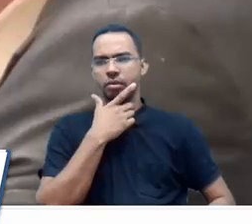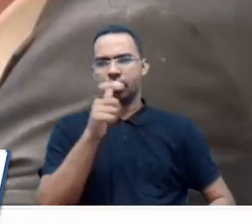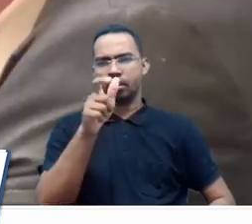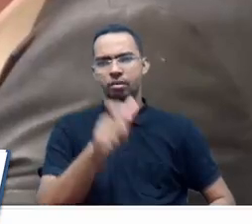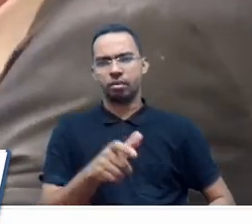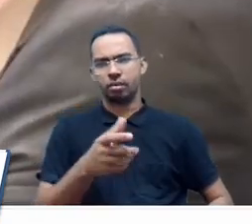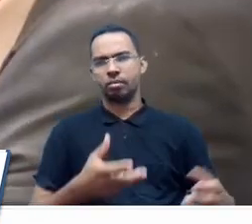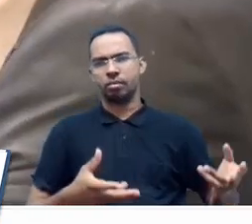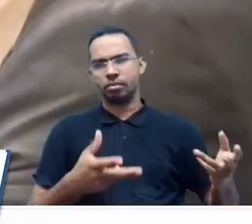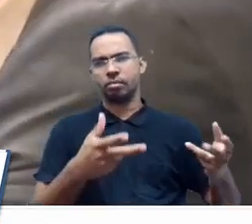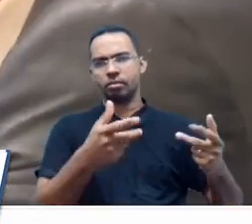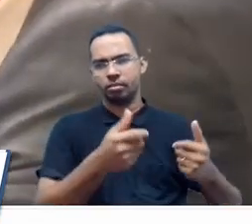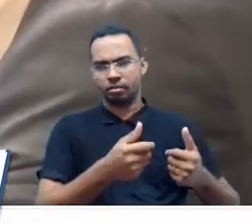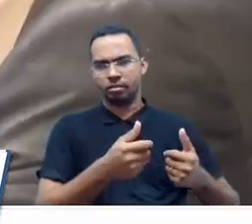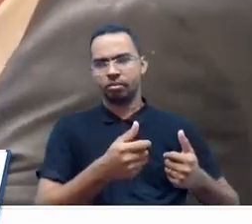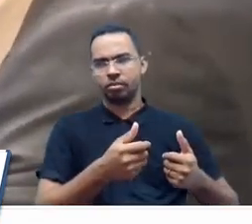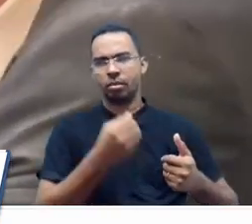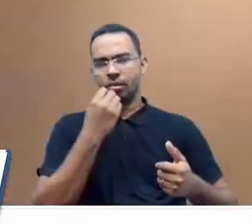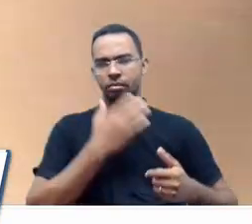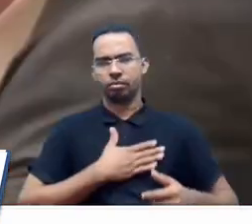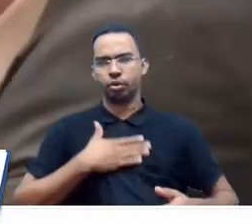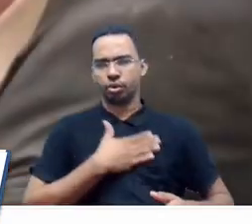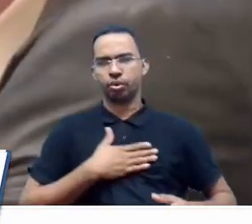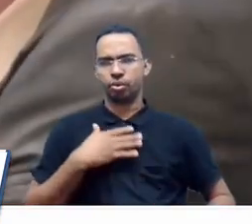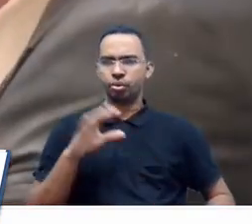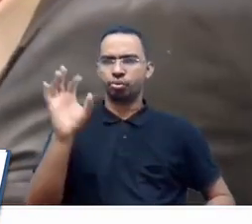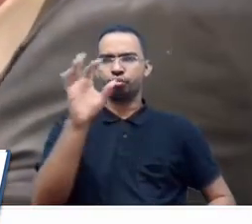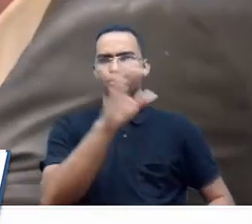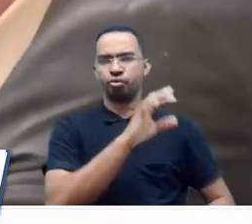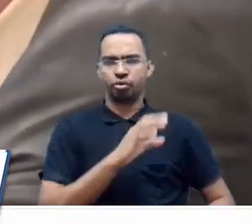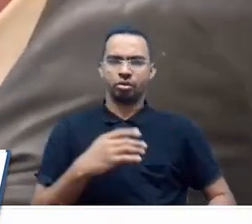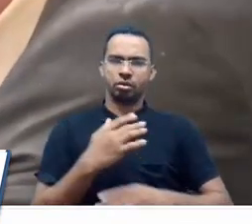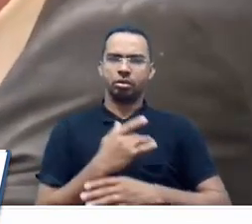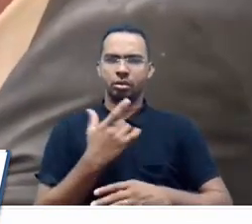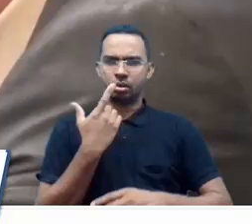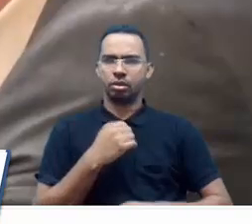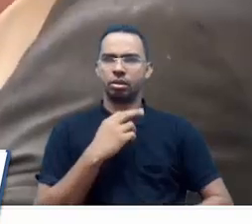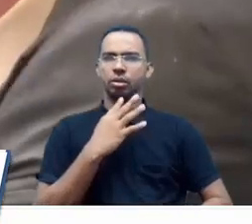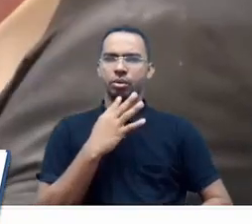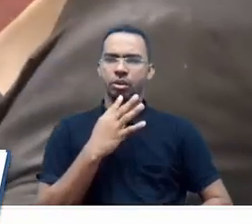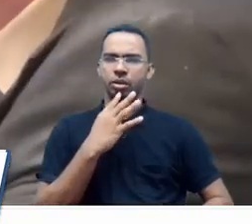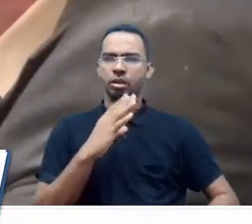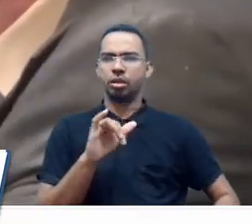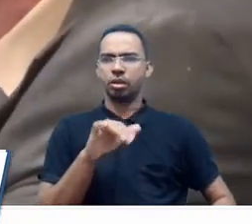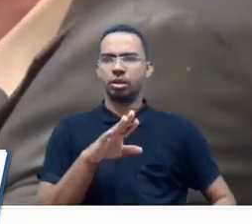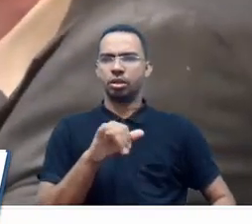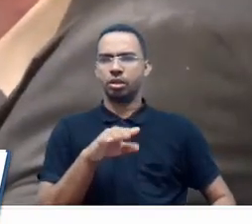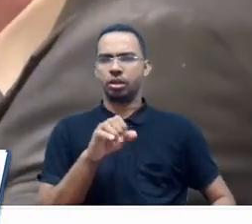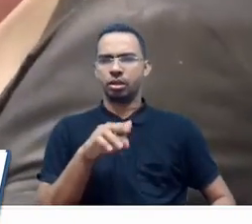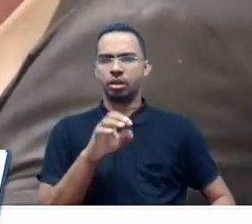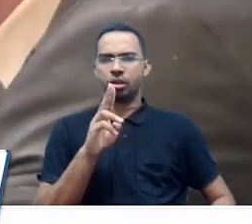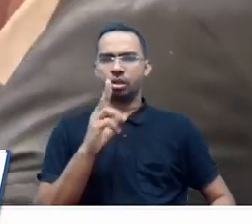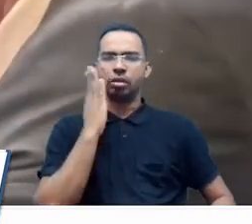uma pessoa que é benquista pelos 4 cantos da cidade. Quem conhece o Cirineu sabe o tanto que ele